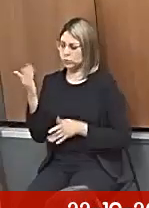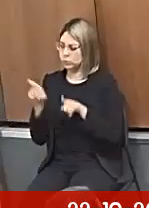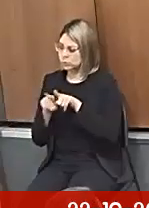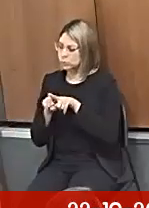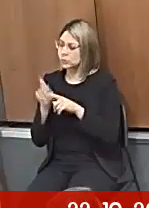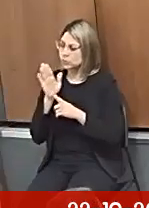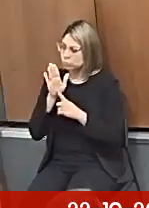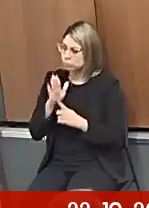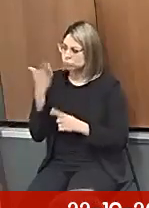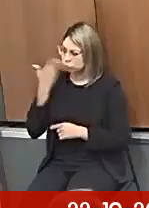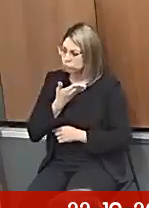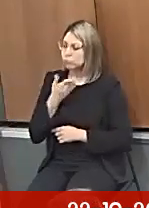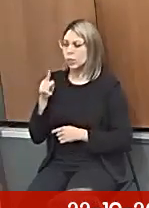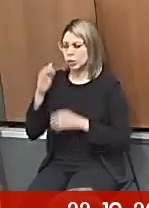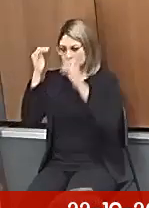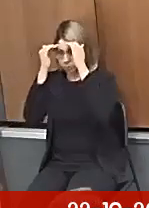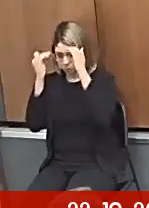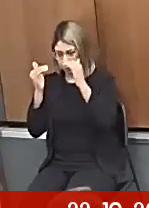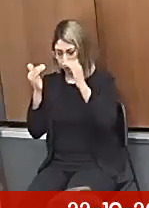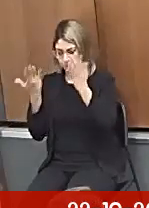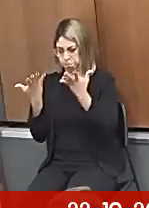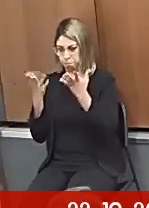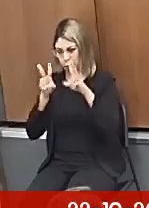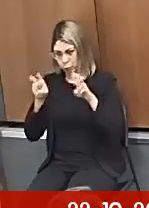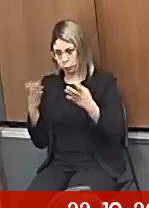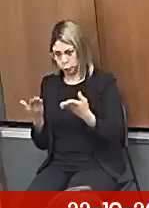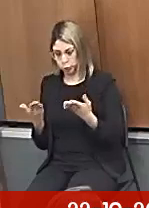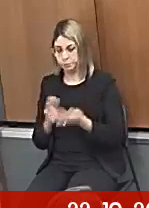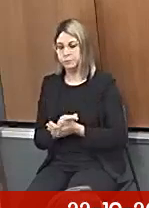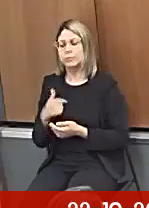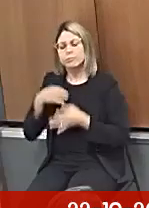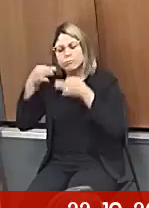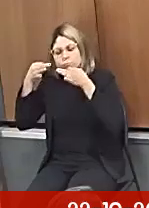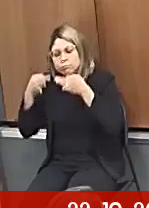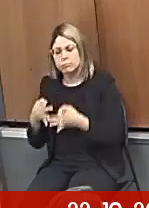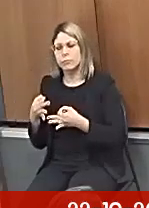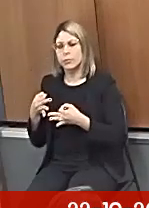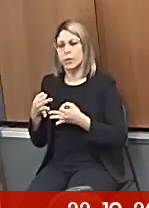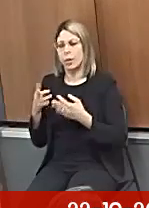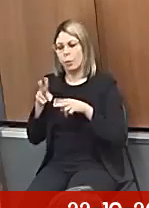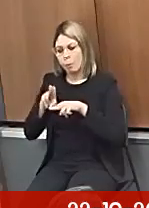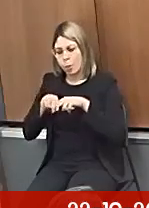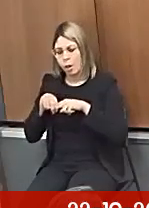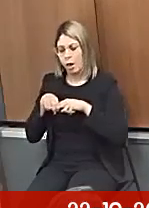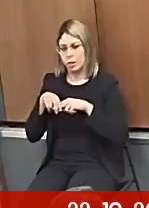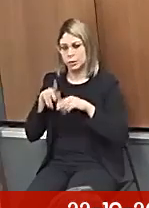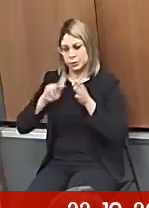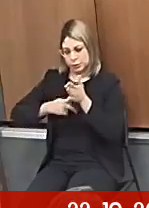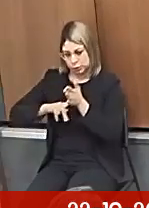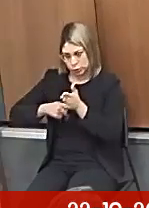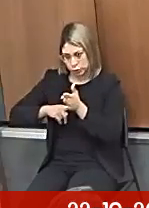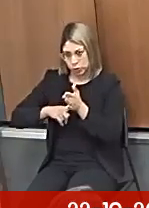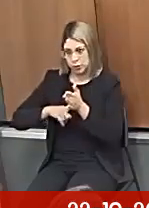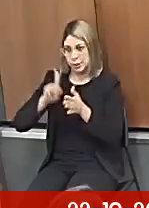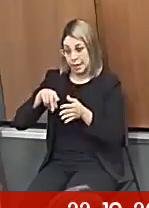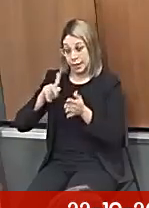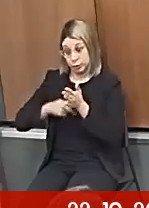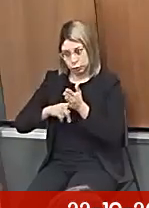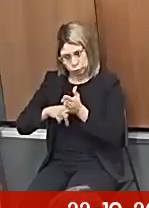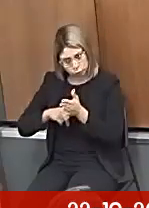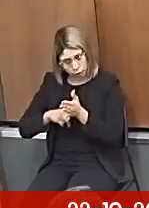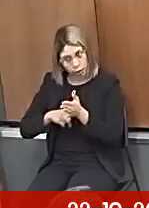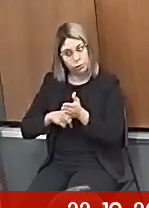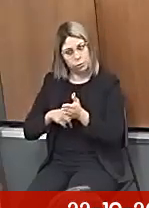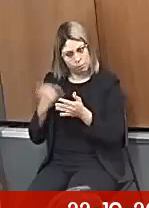demonstra o seu respeito com essa questão. E eu tenho certeza que, pela influência do sindicato, do Sinep, que é um sindicato